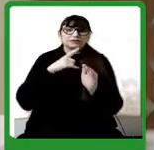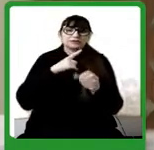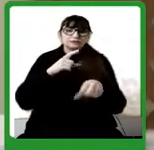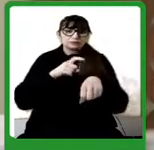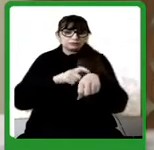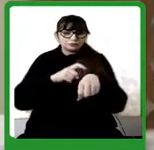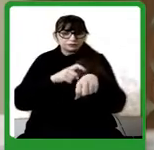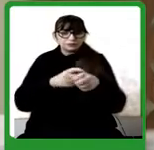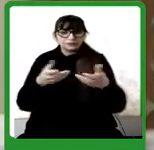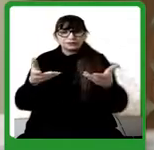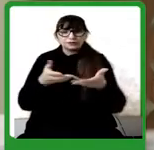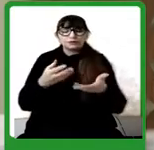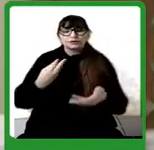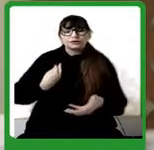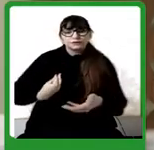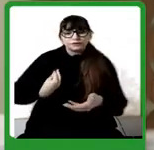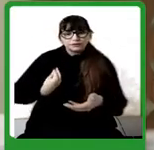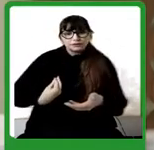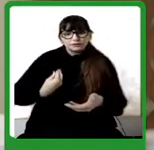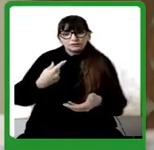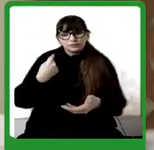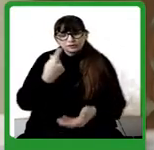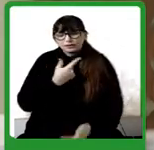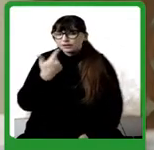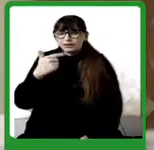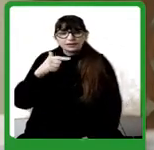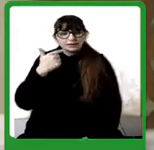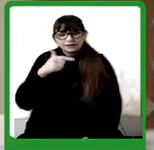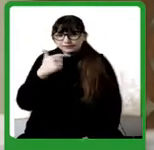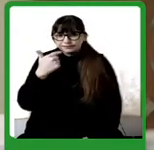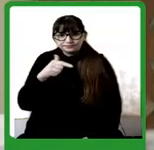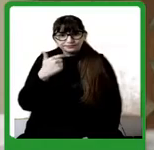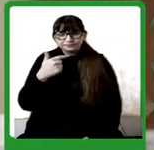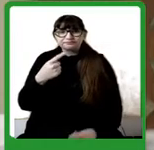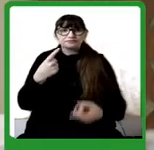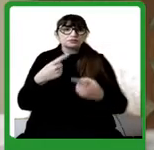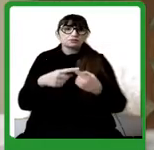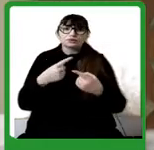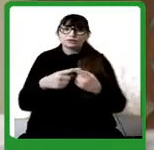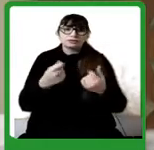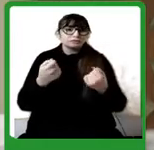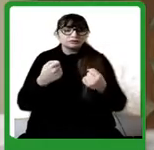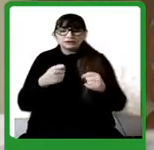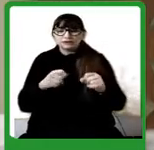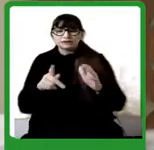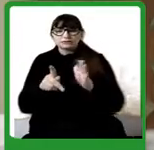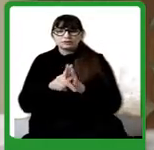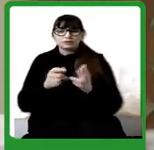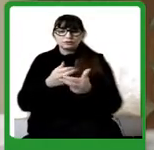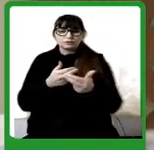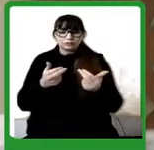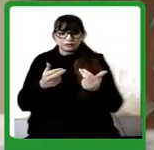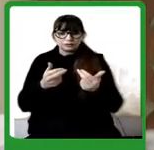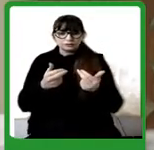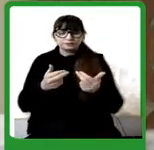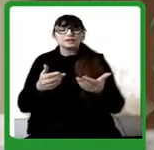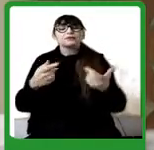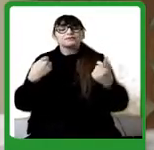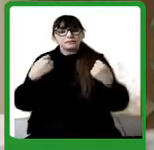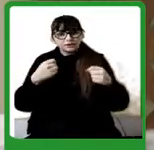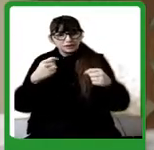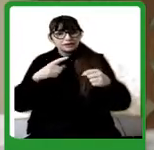vida... Pra nós dar risada. Independente do que e quando for. Tirem esse tempo pra